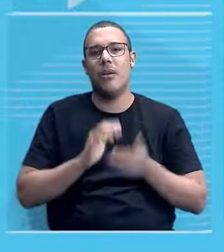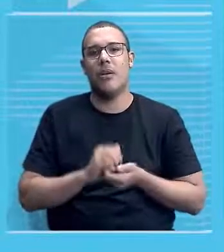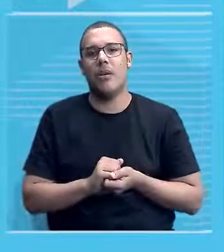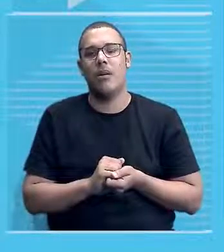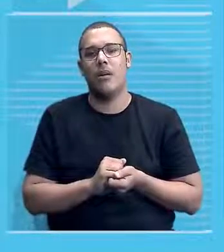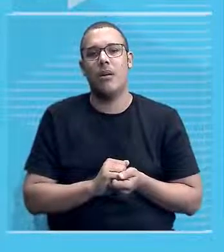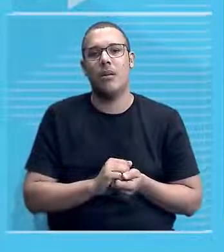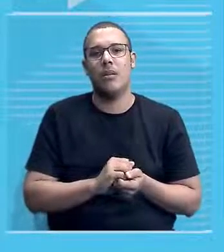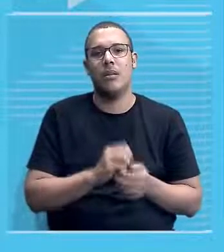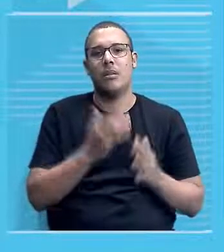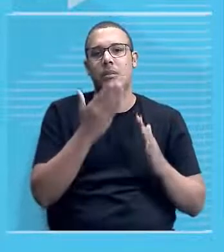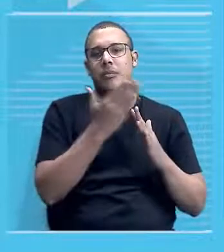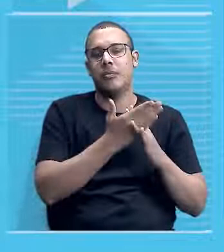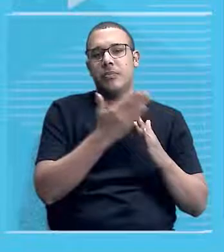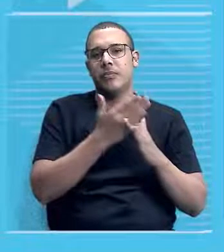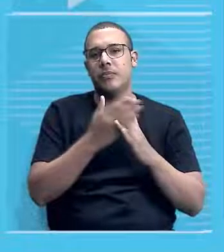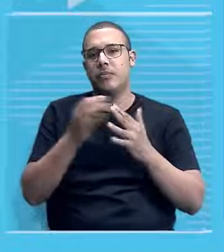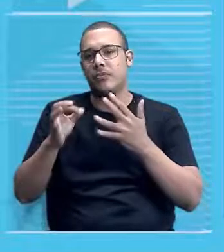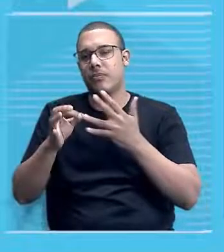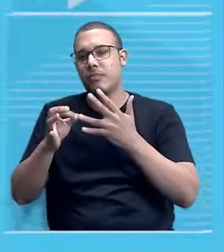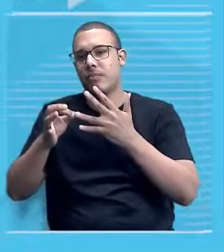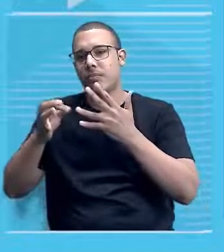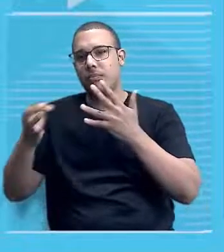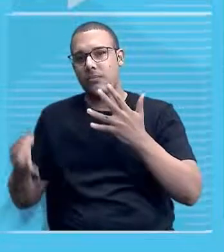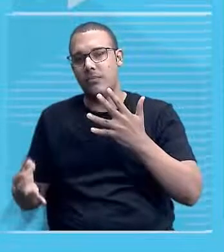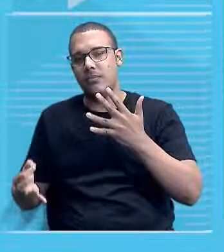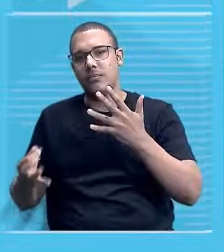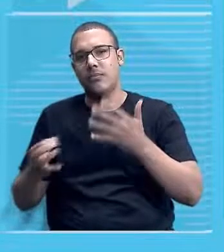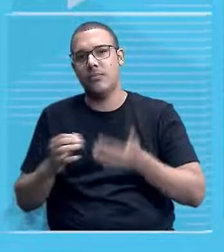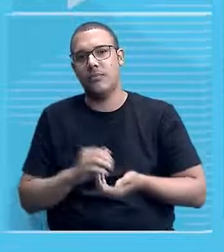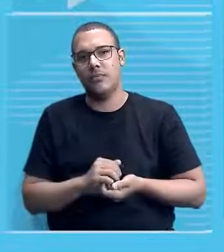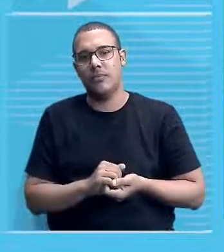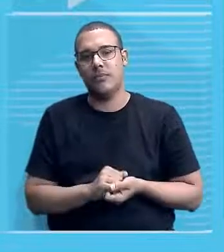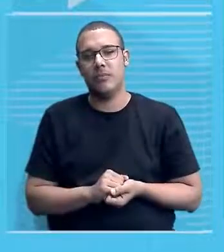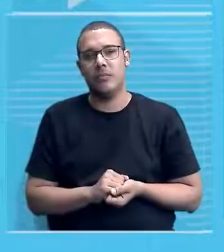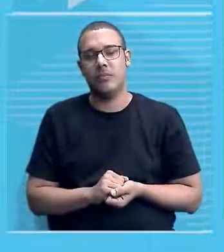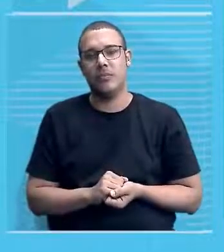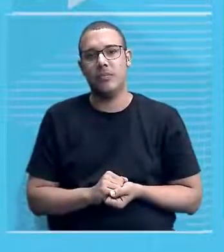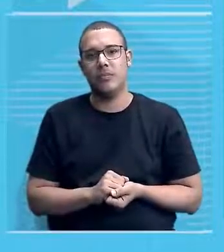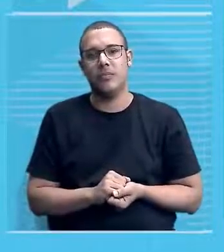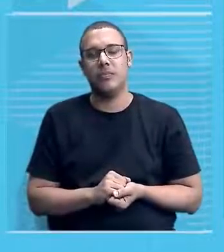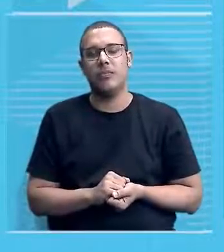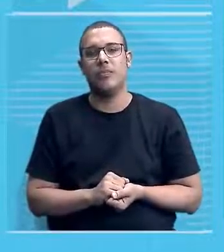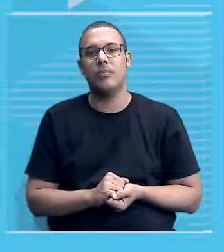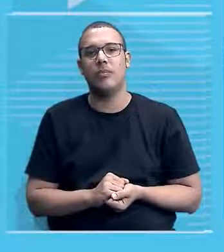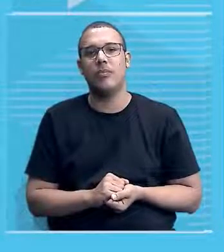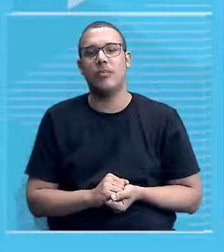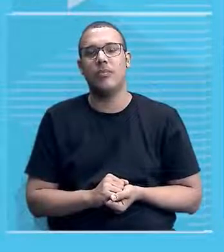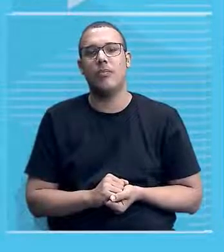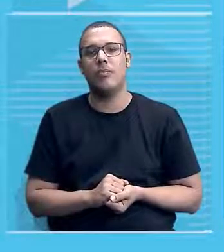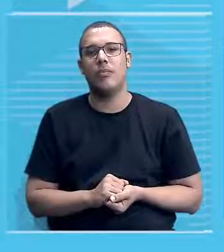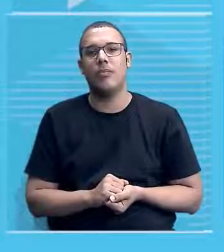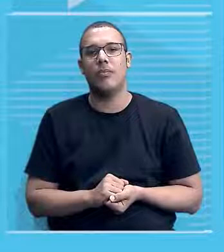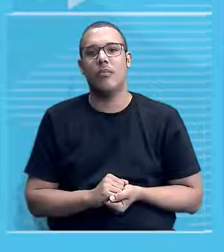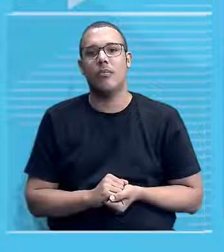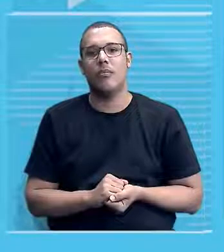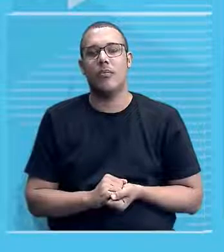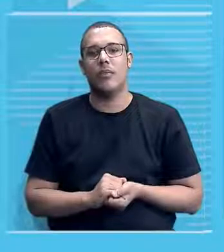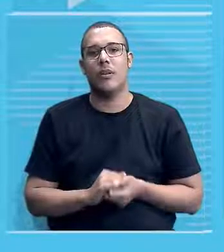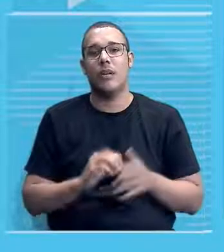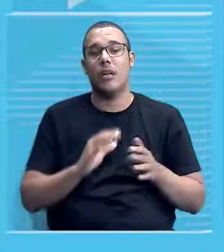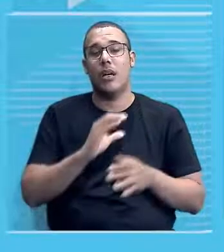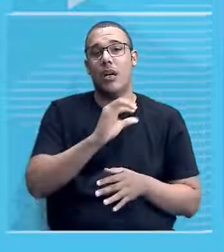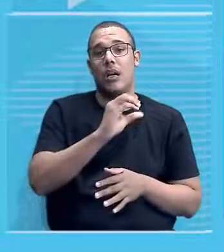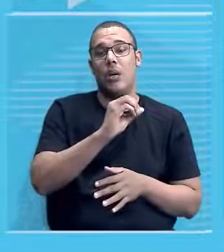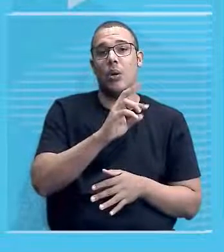o barroco e o arcadismo Ele ainda tá oscilando aí e tá entre a